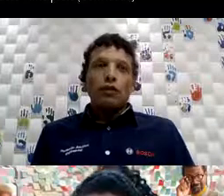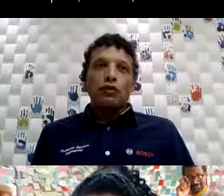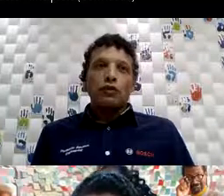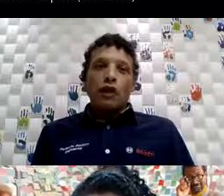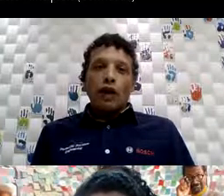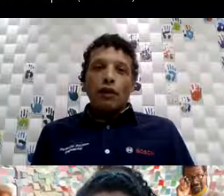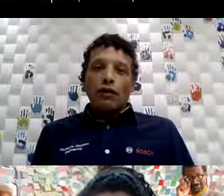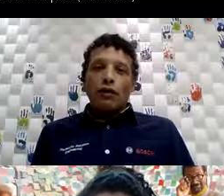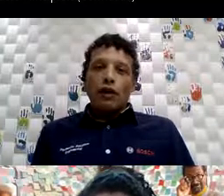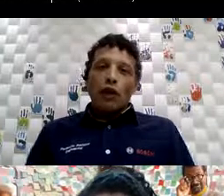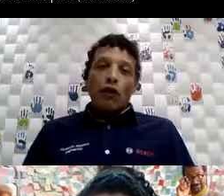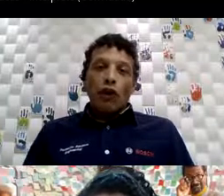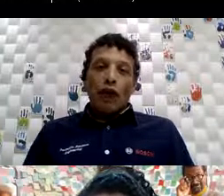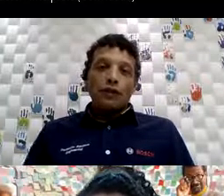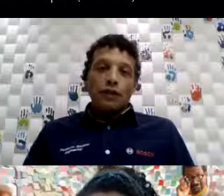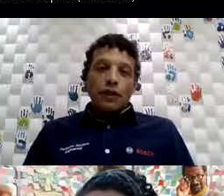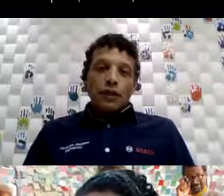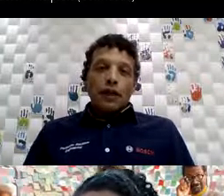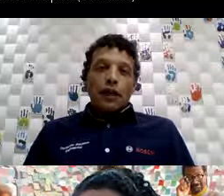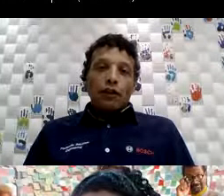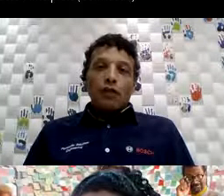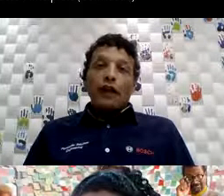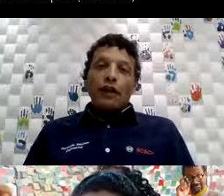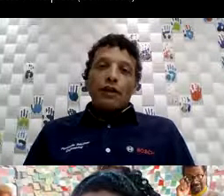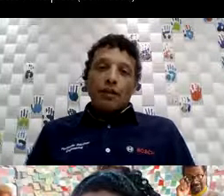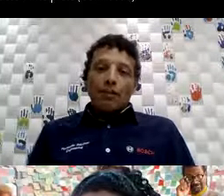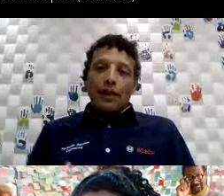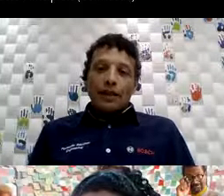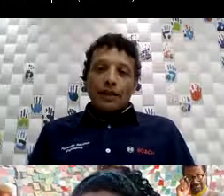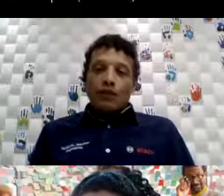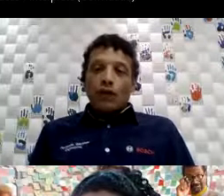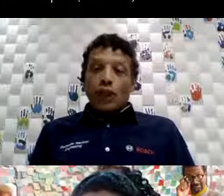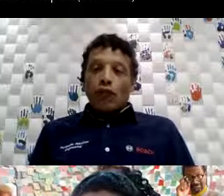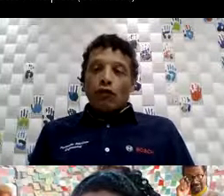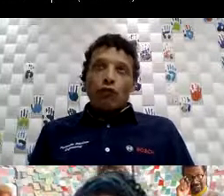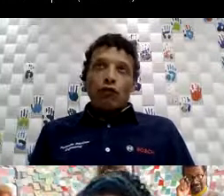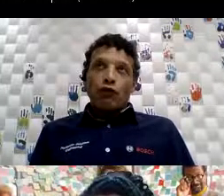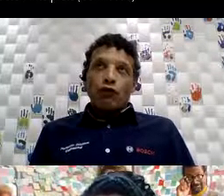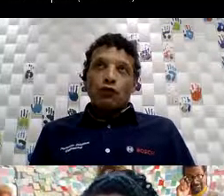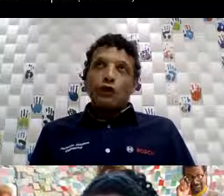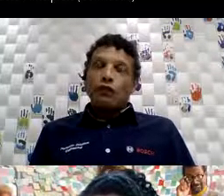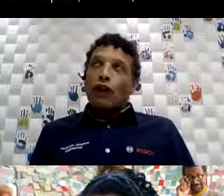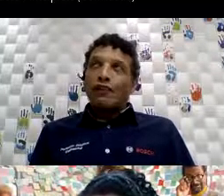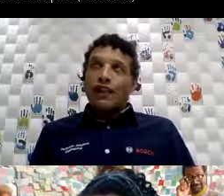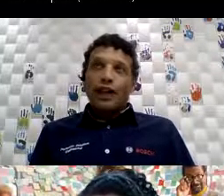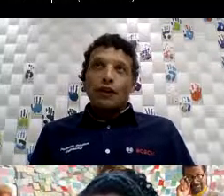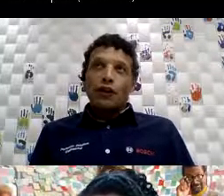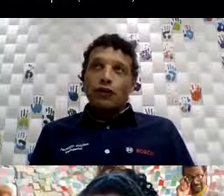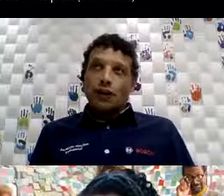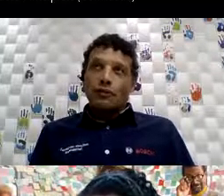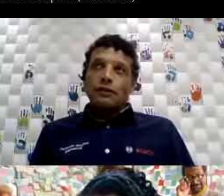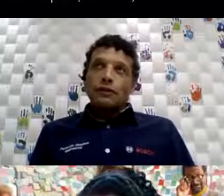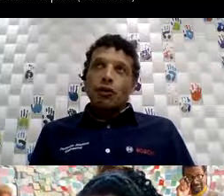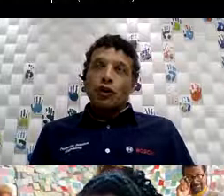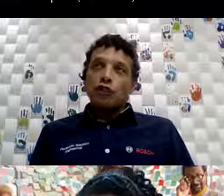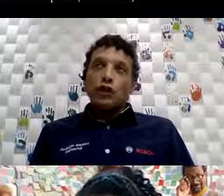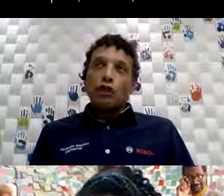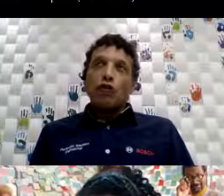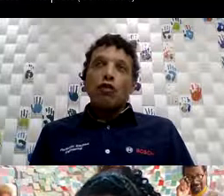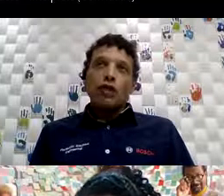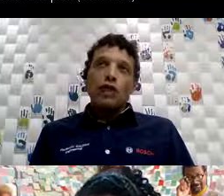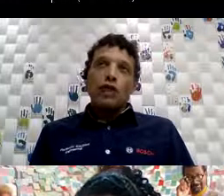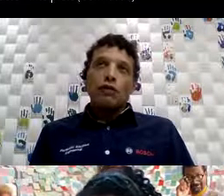cabelo curto, cabelo enrolado, estou de camisa preta, estou num fundo, estou na sala de reunião da